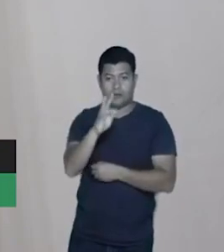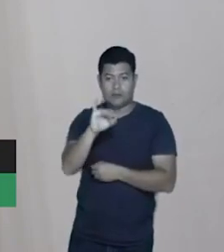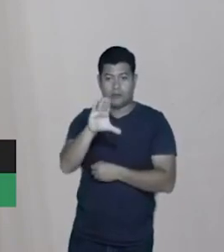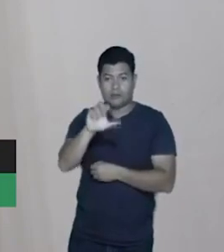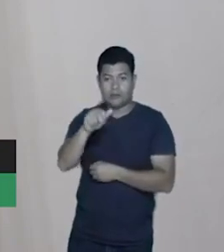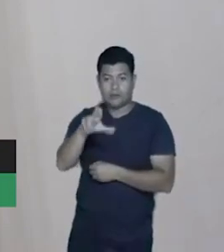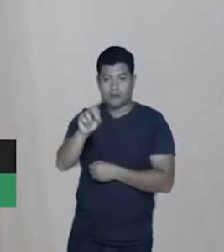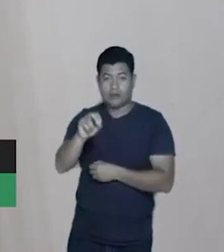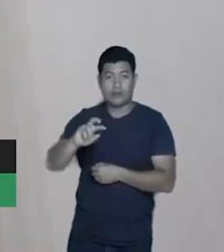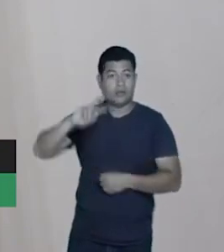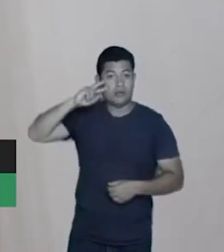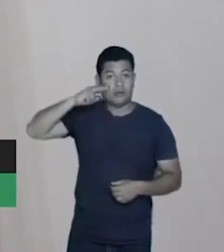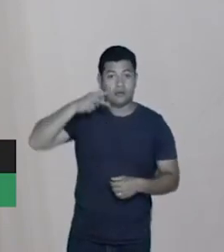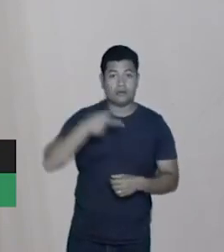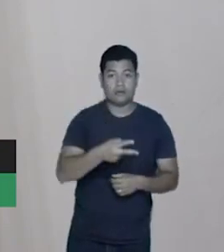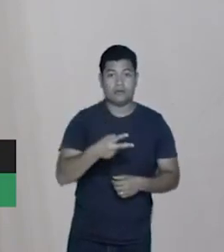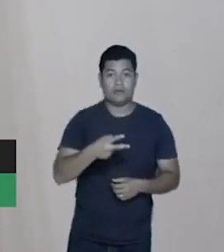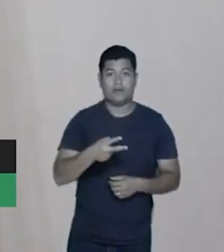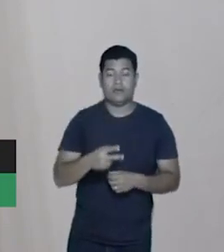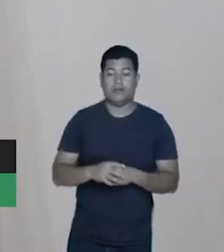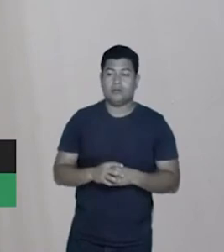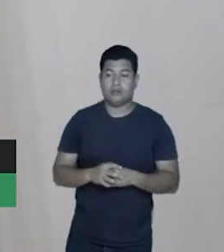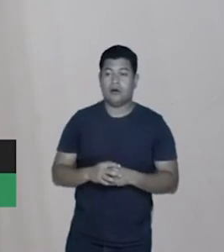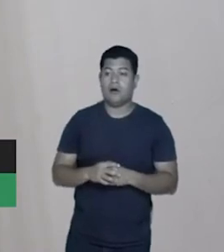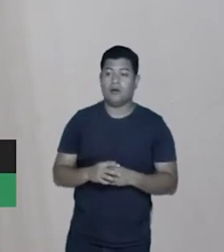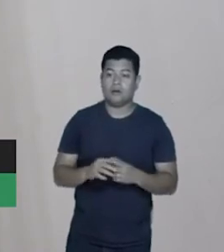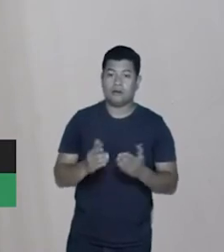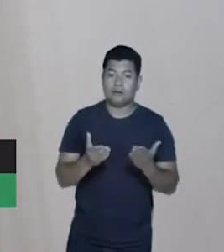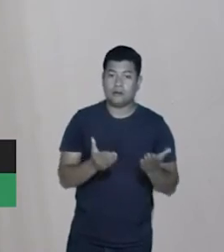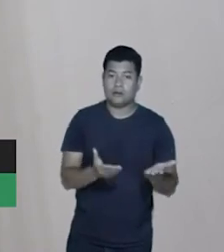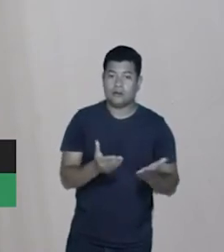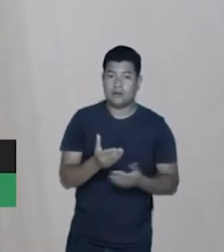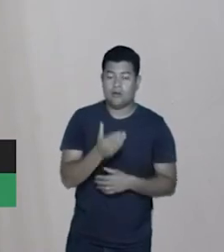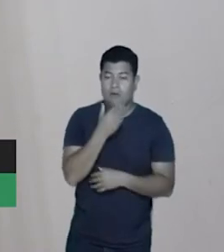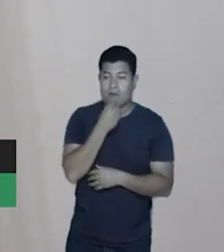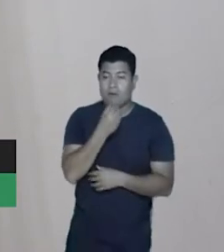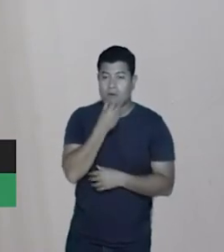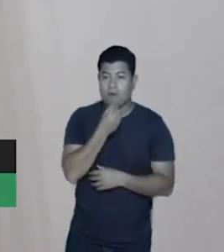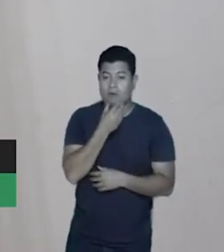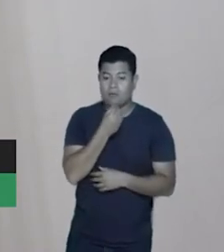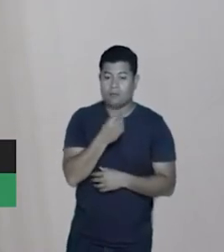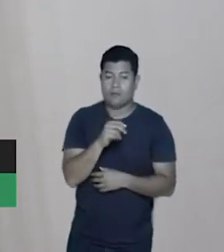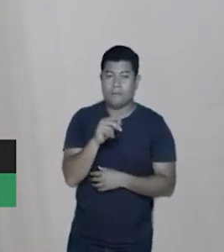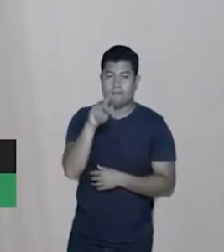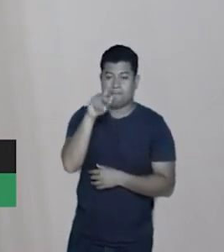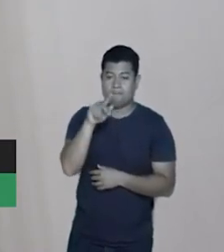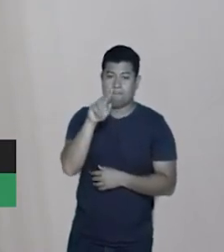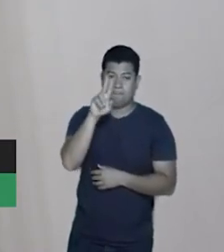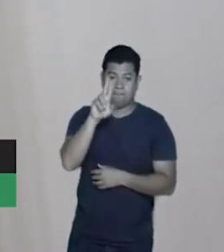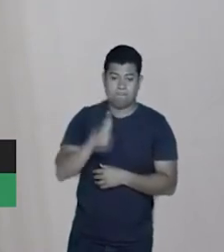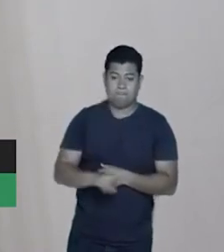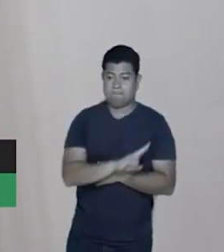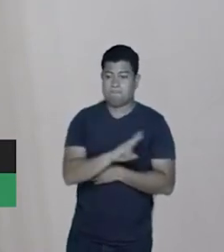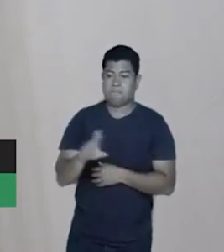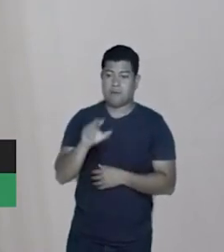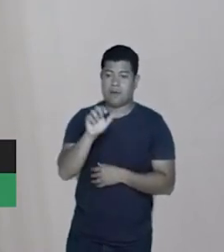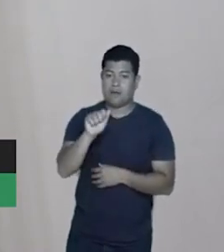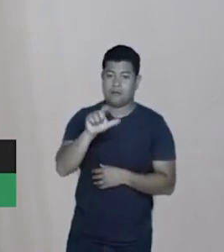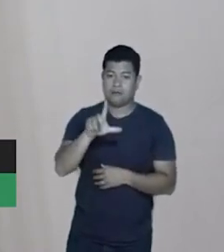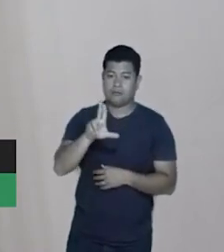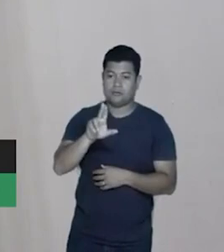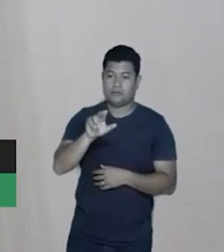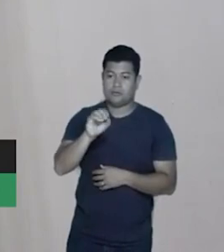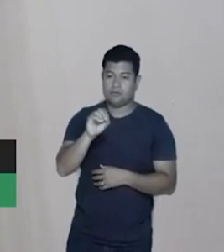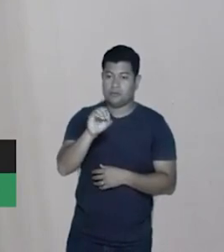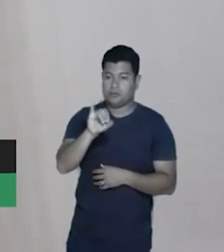das virtudes heroicas do servo de Deus Padre Aloísio com isso este